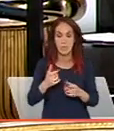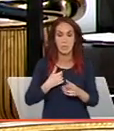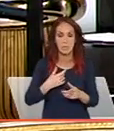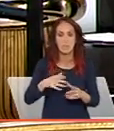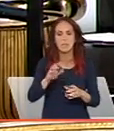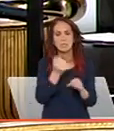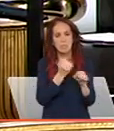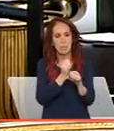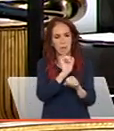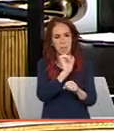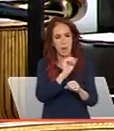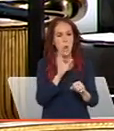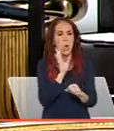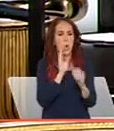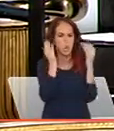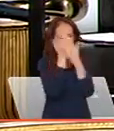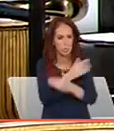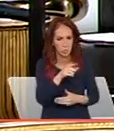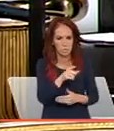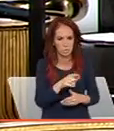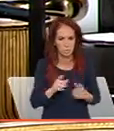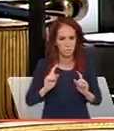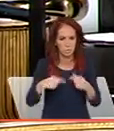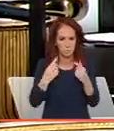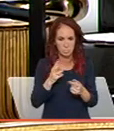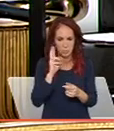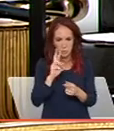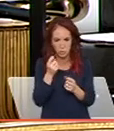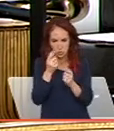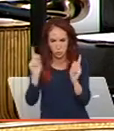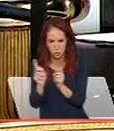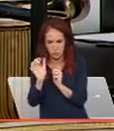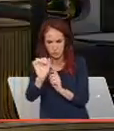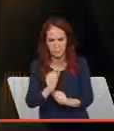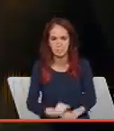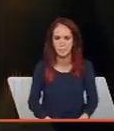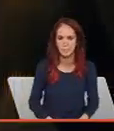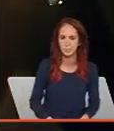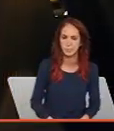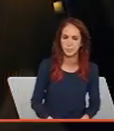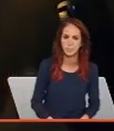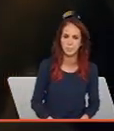trabalho de investigação que vai acompanhar logo à noite no Jornal das 8 e depois ainda vamos ver um pedacinho.